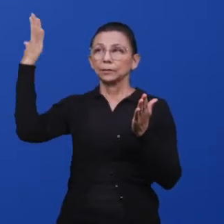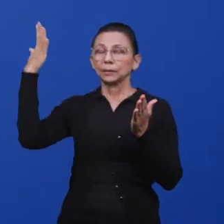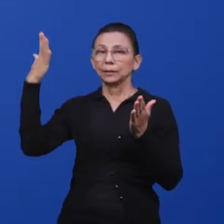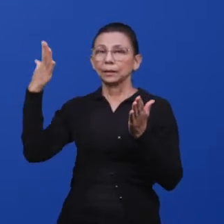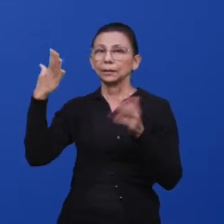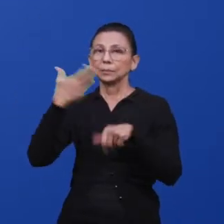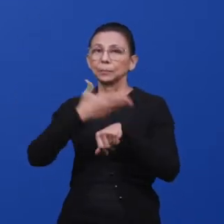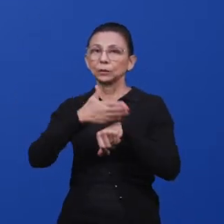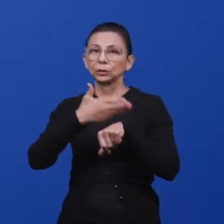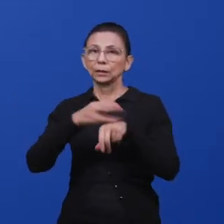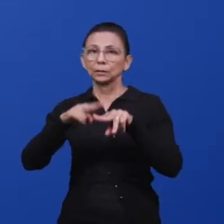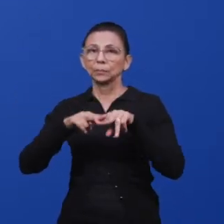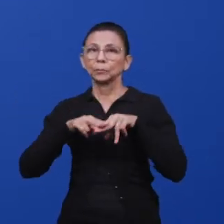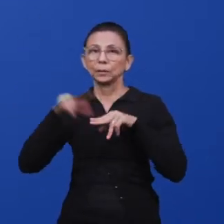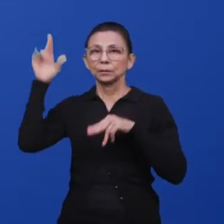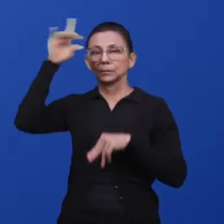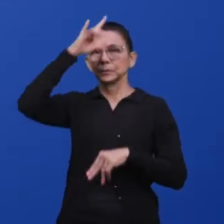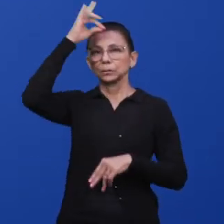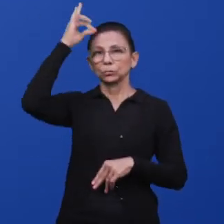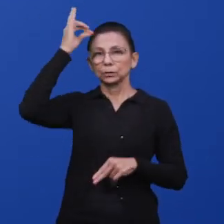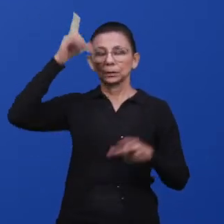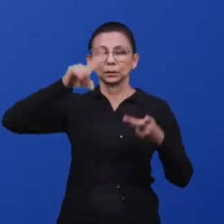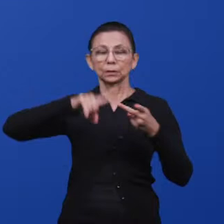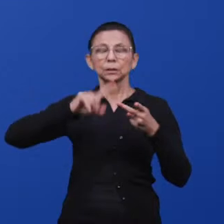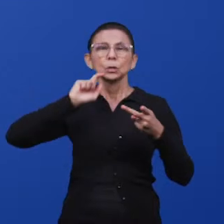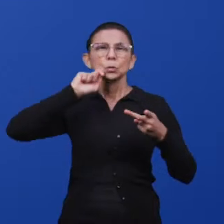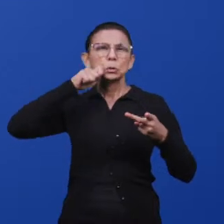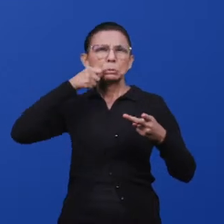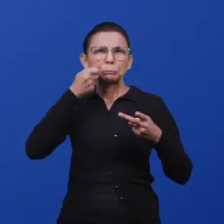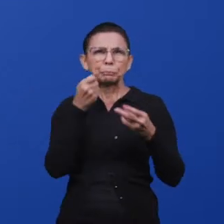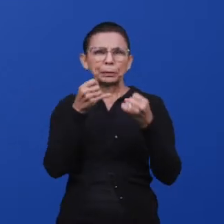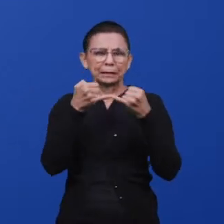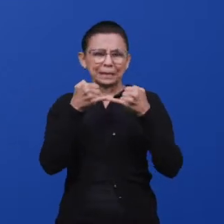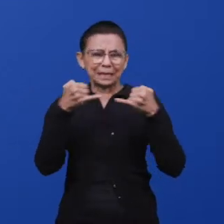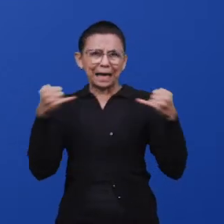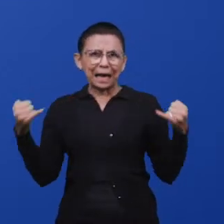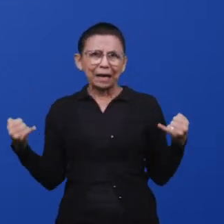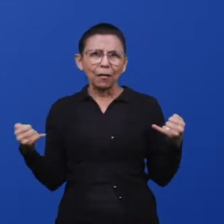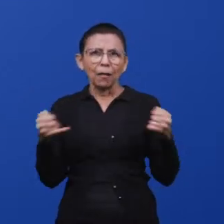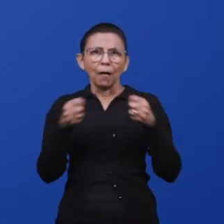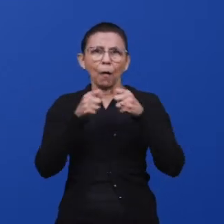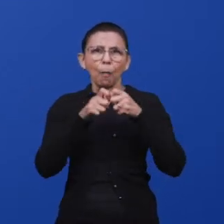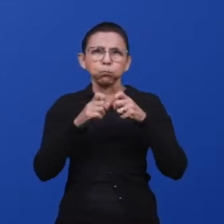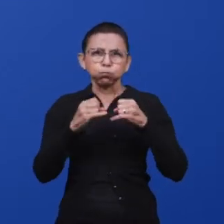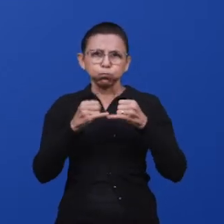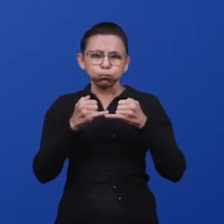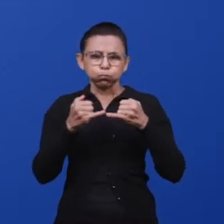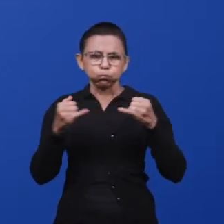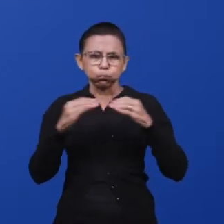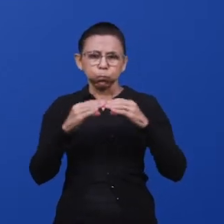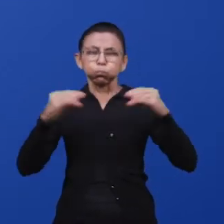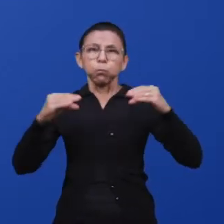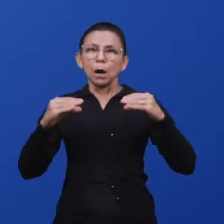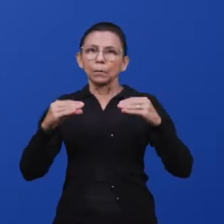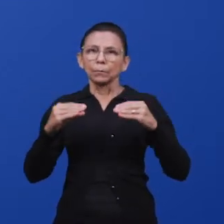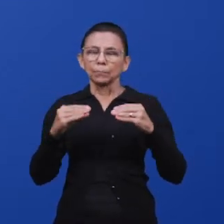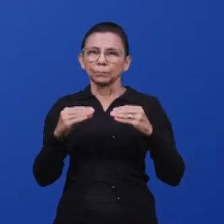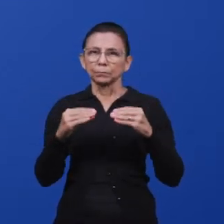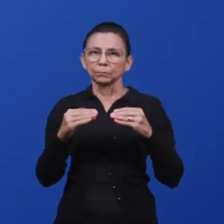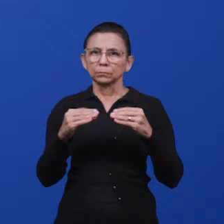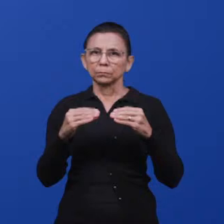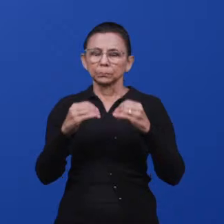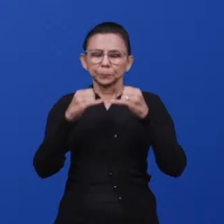Santo. A letra B, os pães asmos, meus irmãos, é o pão sem fermento. A palavra deve ser